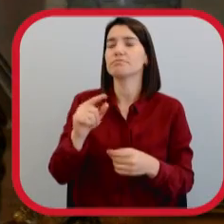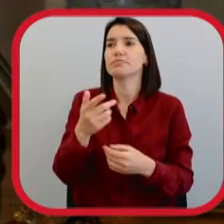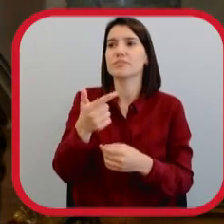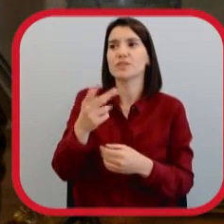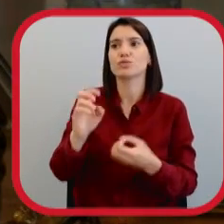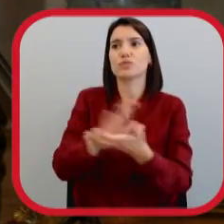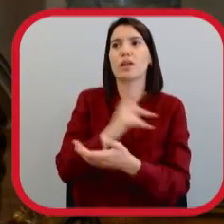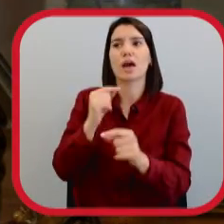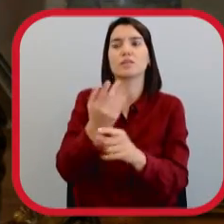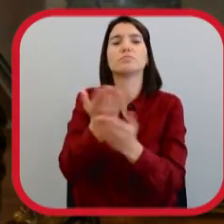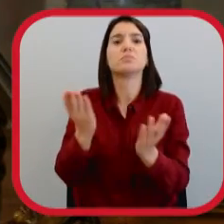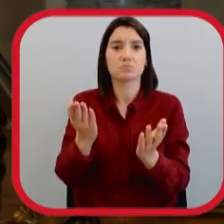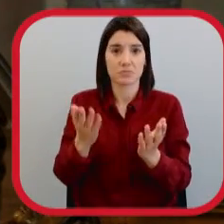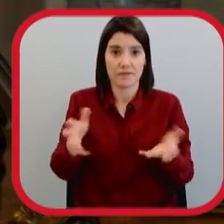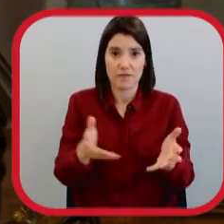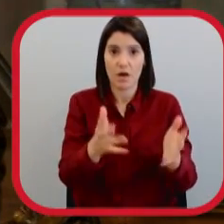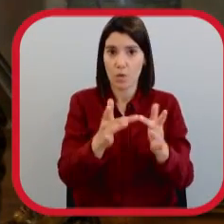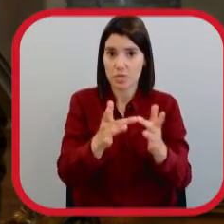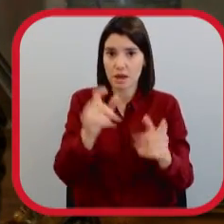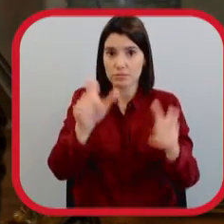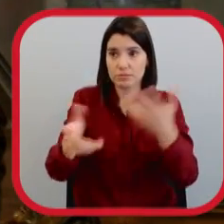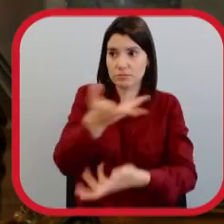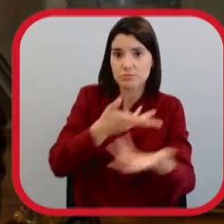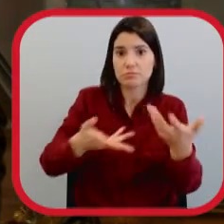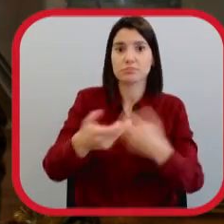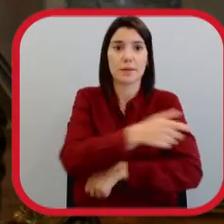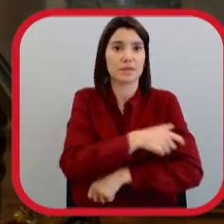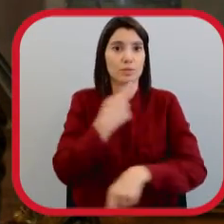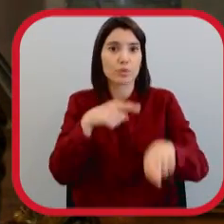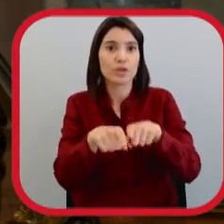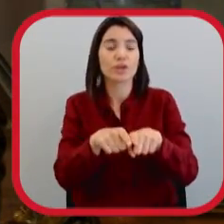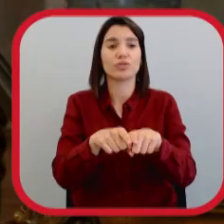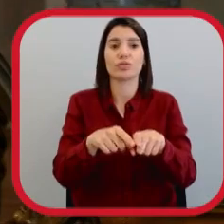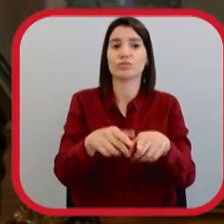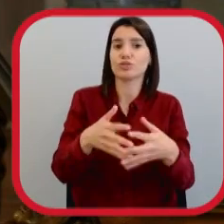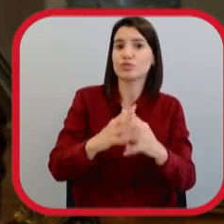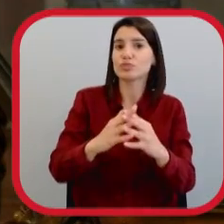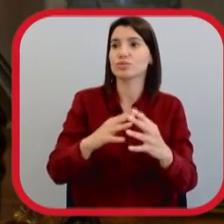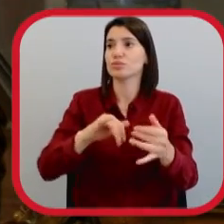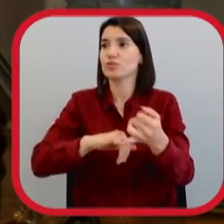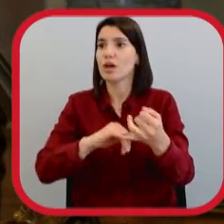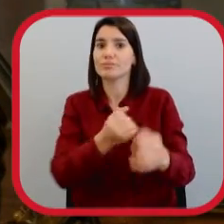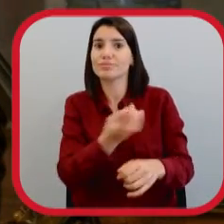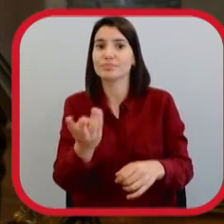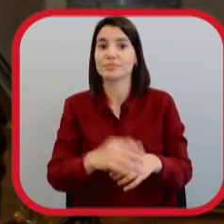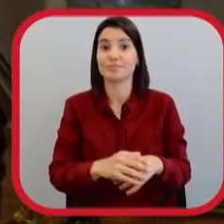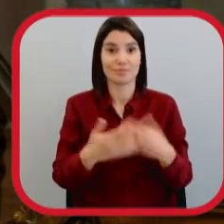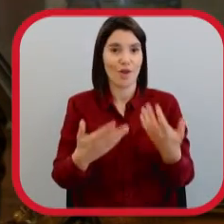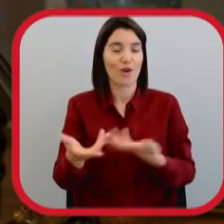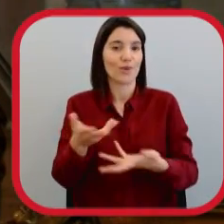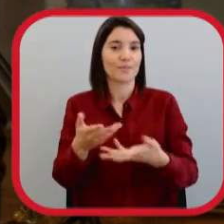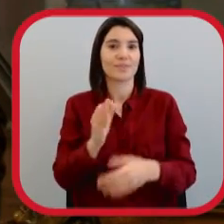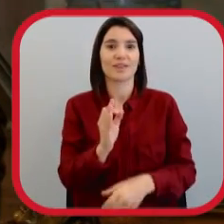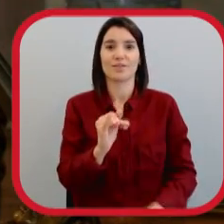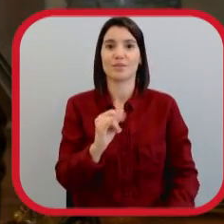políticos? E em que medida é que os órgãos de comunicação social têm promovido o contacto entre os cidadãos, representantes políticos e estruturas